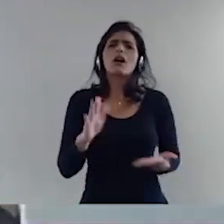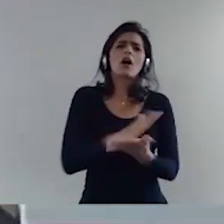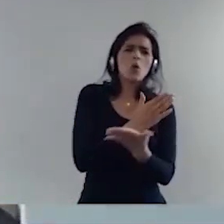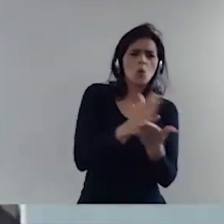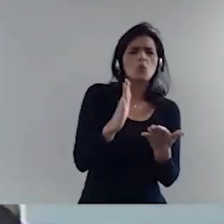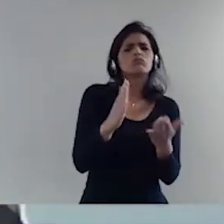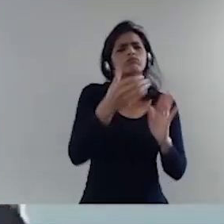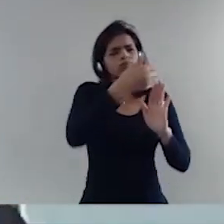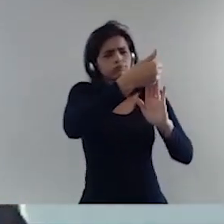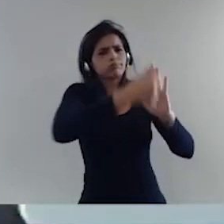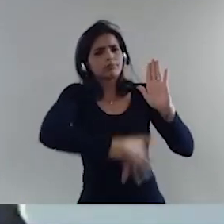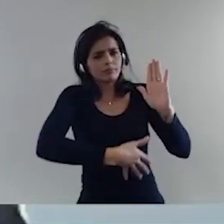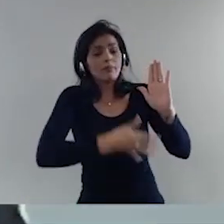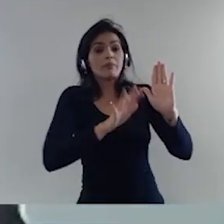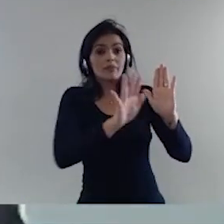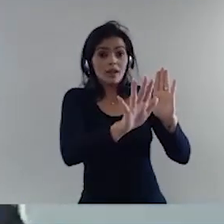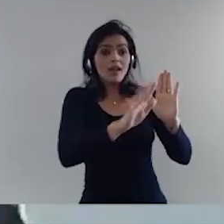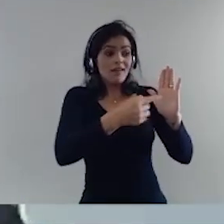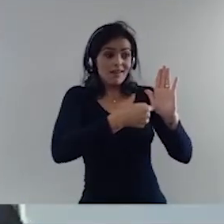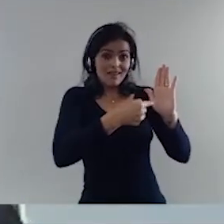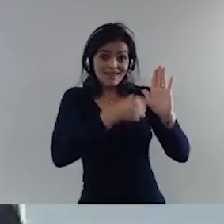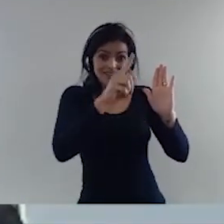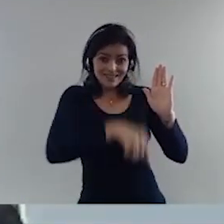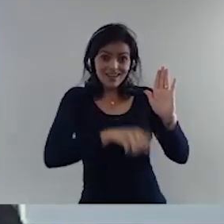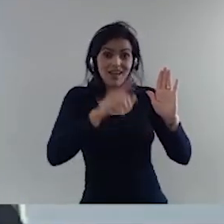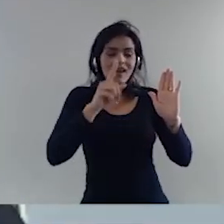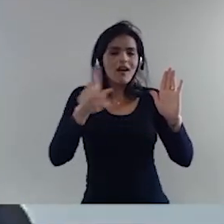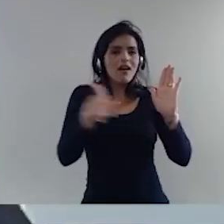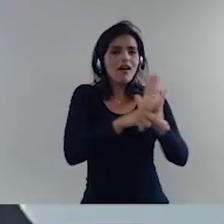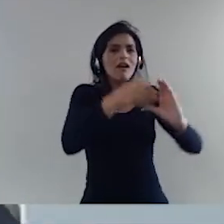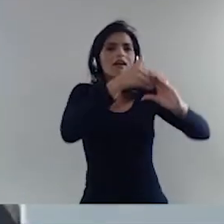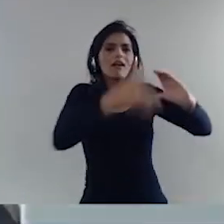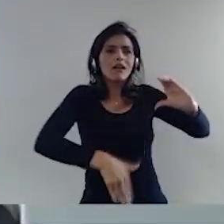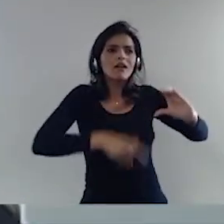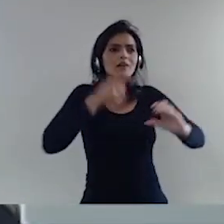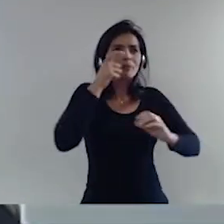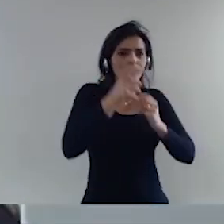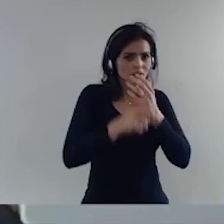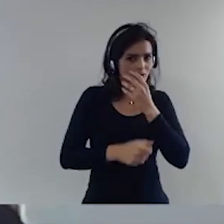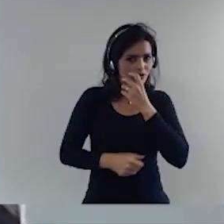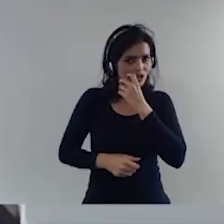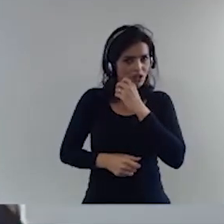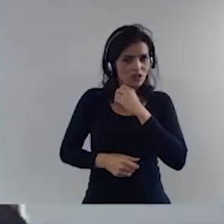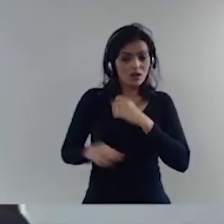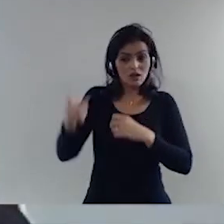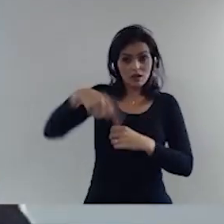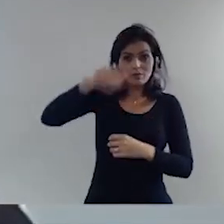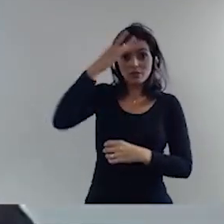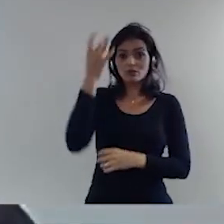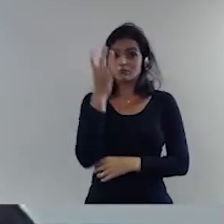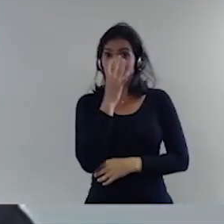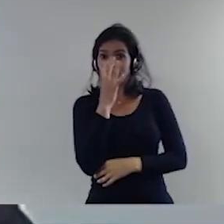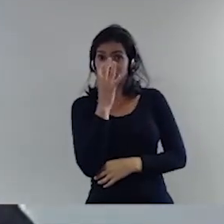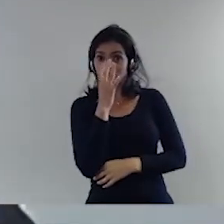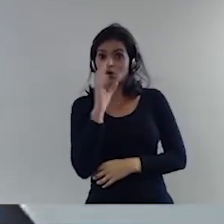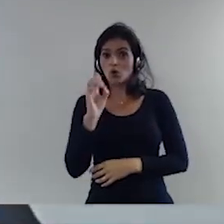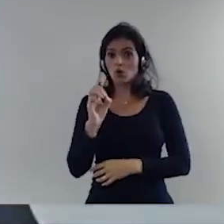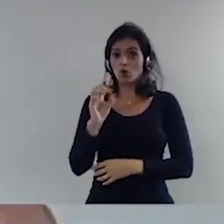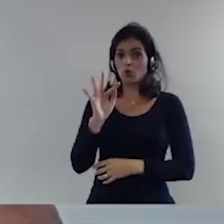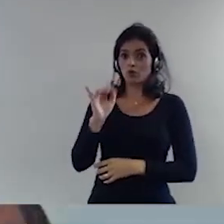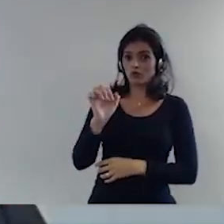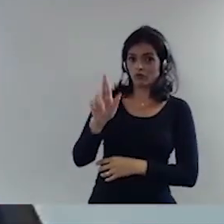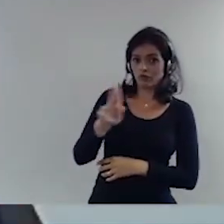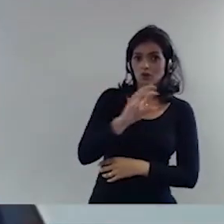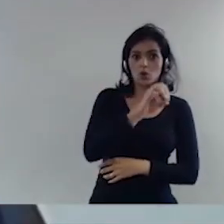outros aspectos. Esse é um aspecto muito interessante para os nossos colegas que nos ouvem, Ofir,